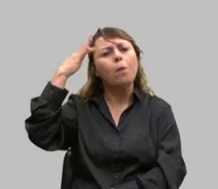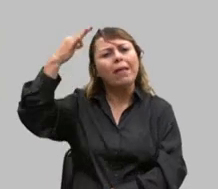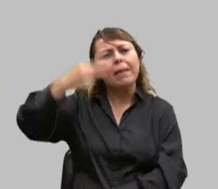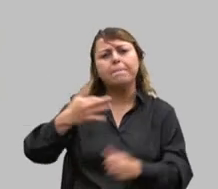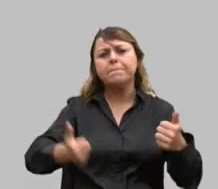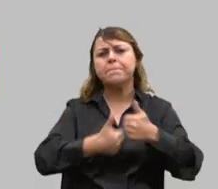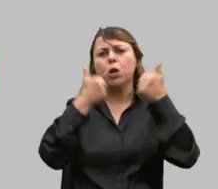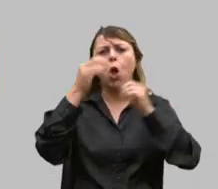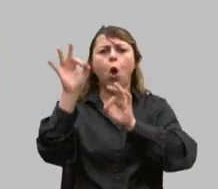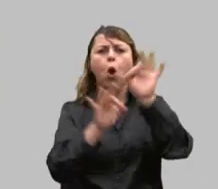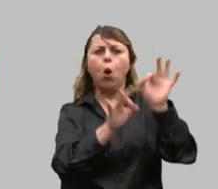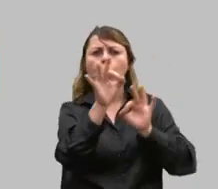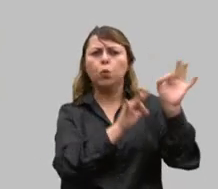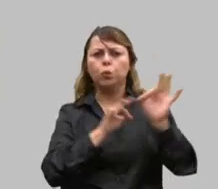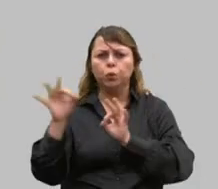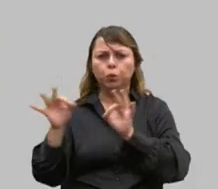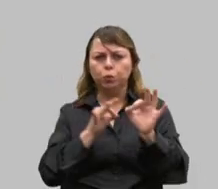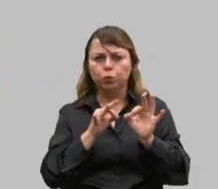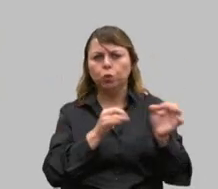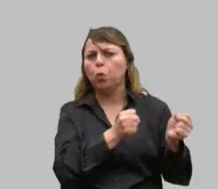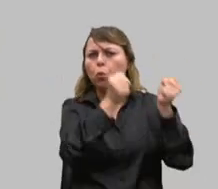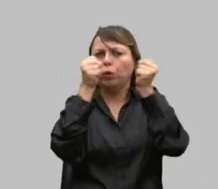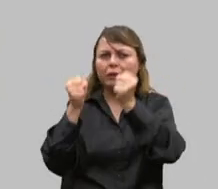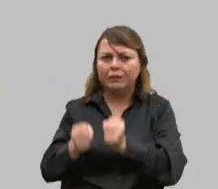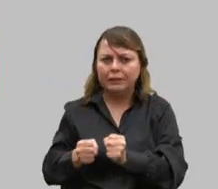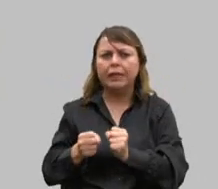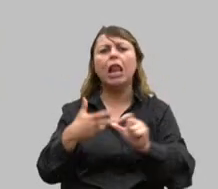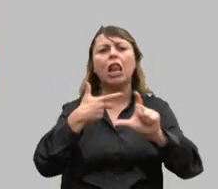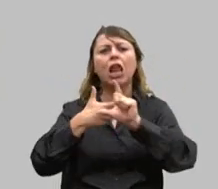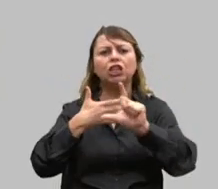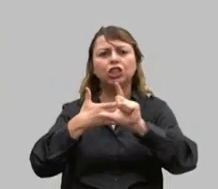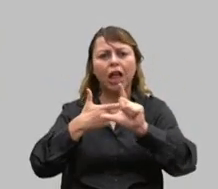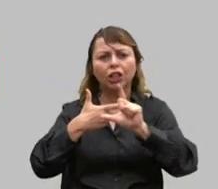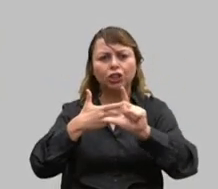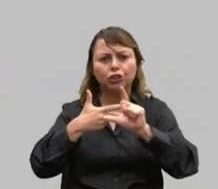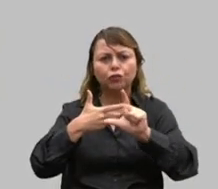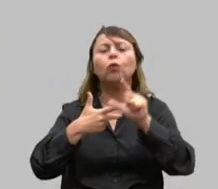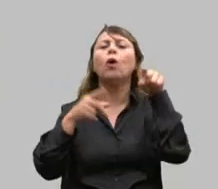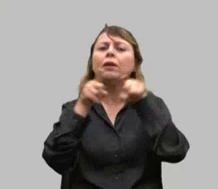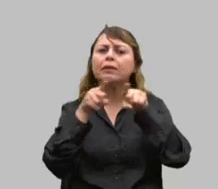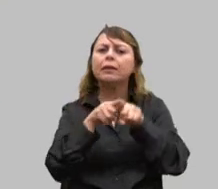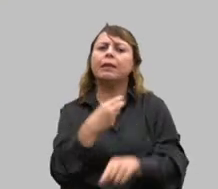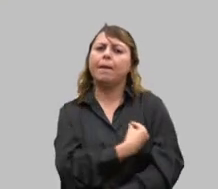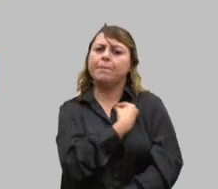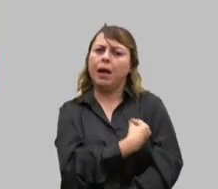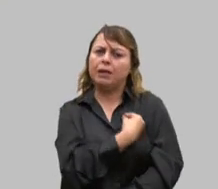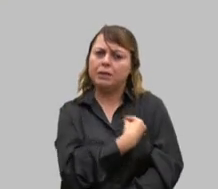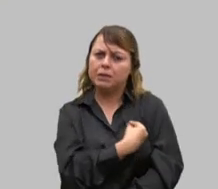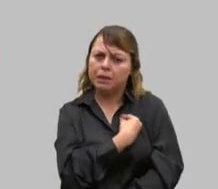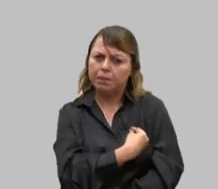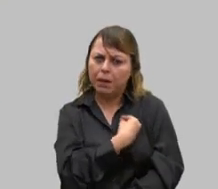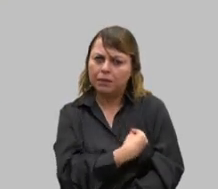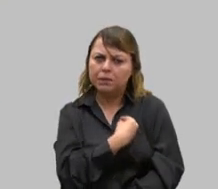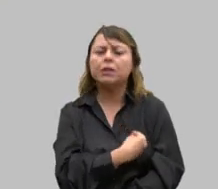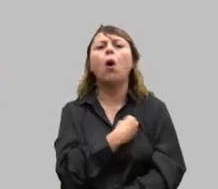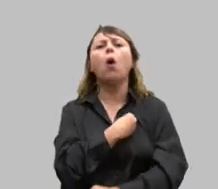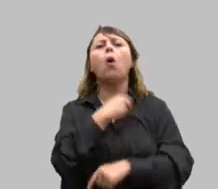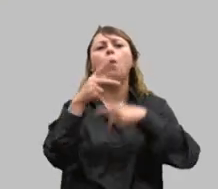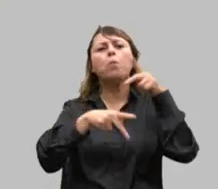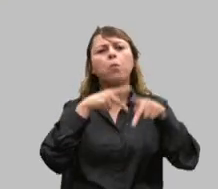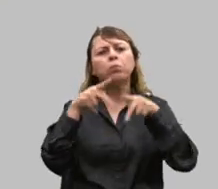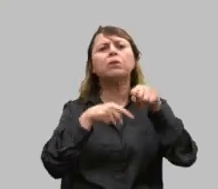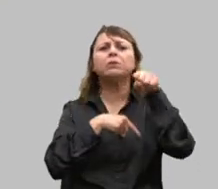dos poderes especialmente do legislativo e a importância da Participação Popular do Parlamento